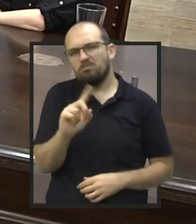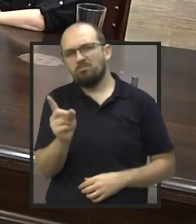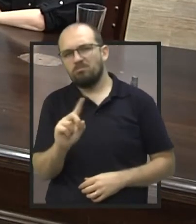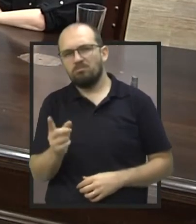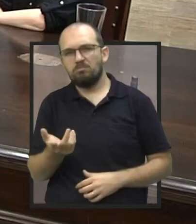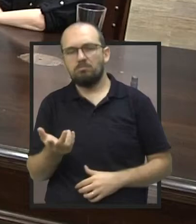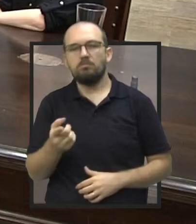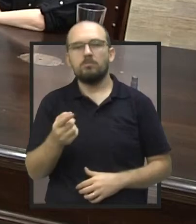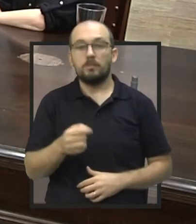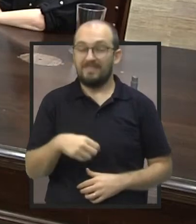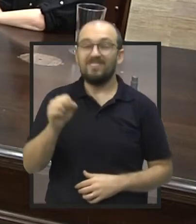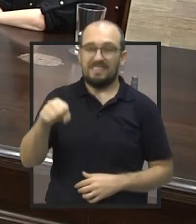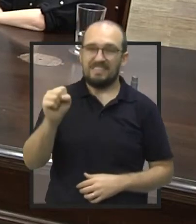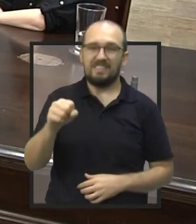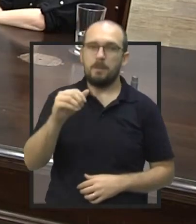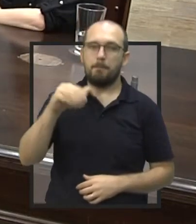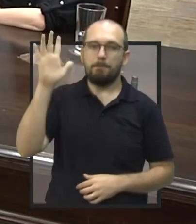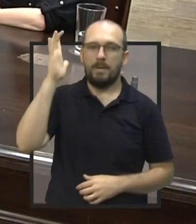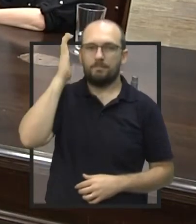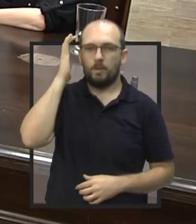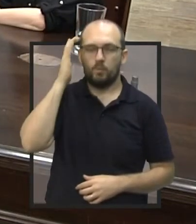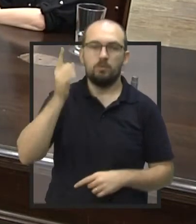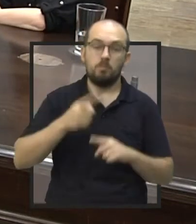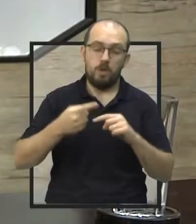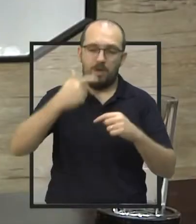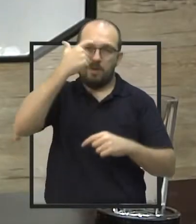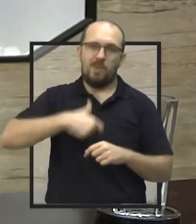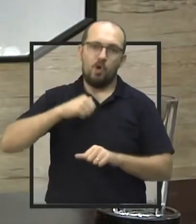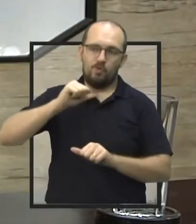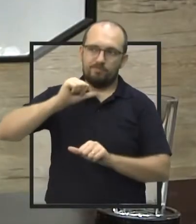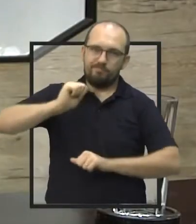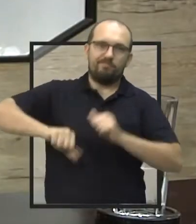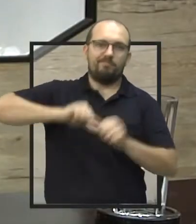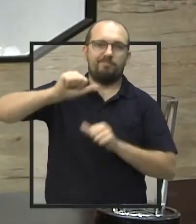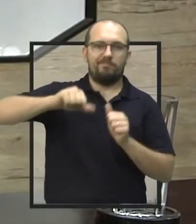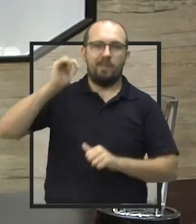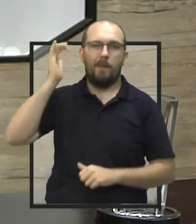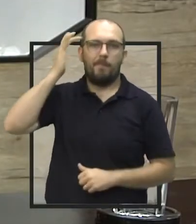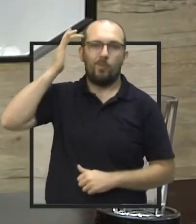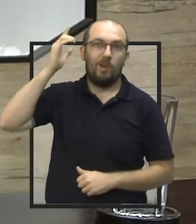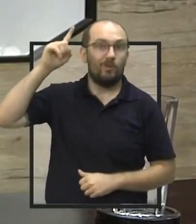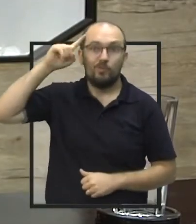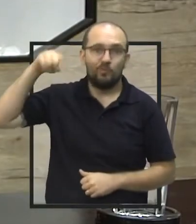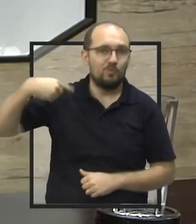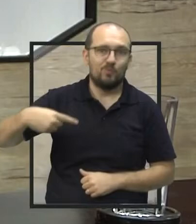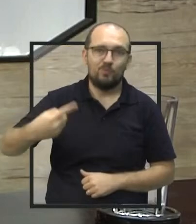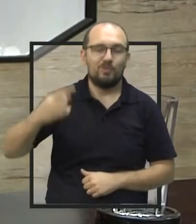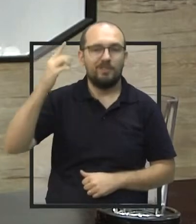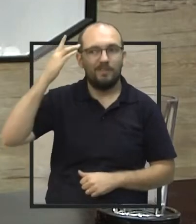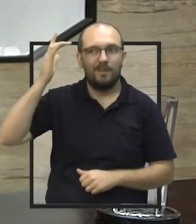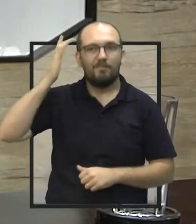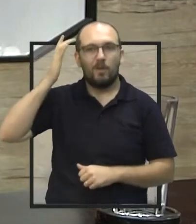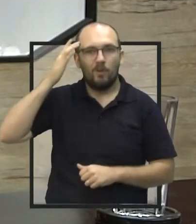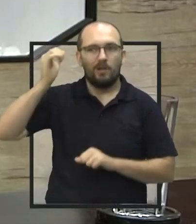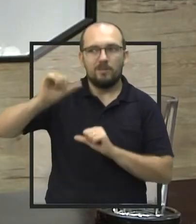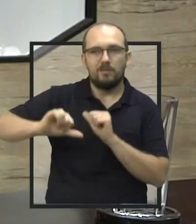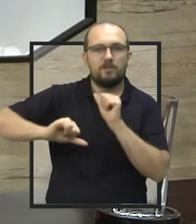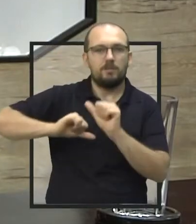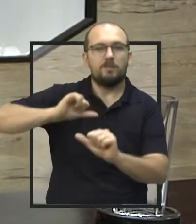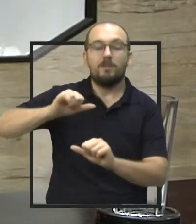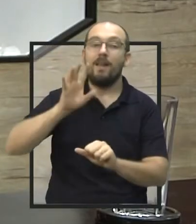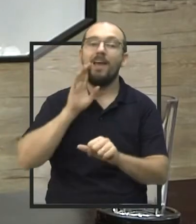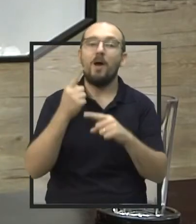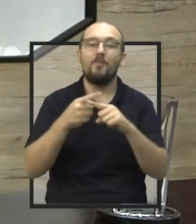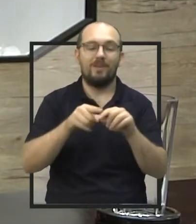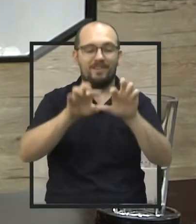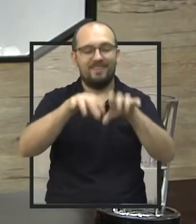essa paralisação mesmo que gera na gente, né? Exatamente. Eu passei muito por isso, mas, né, aí contornei